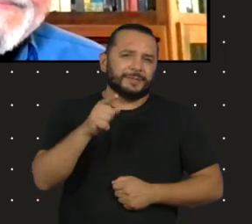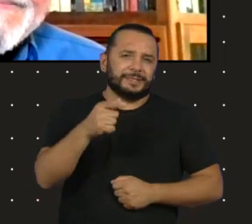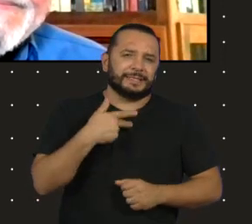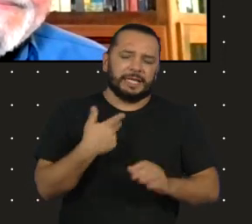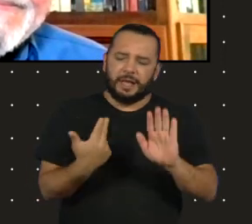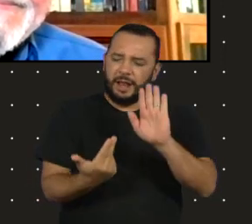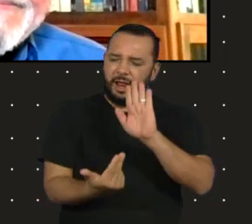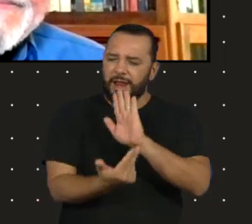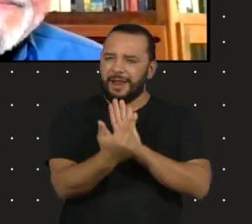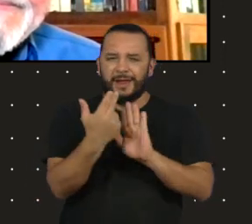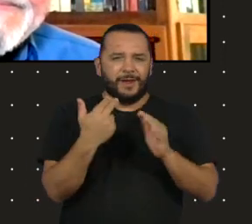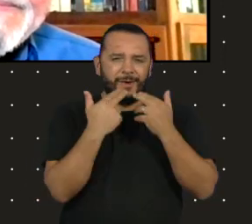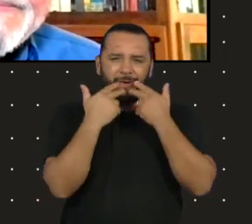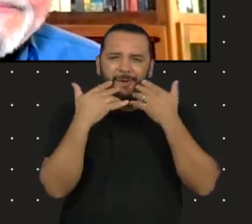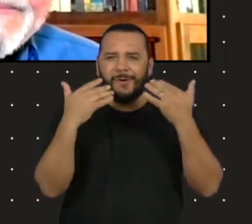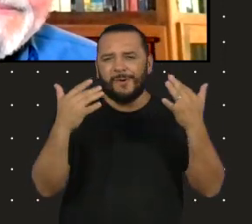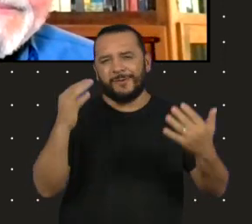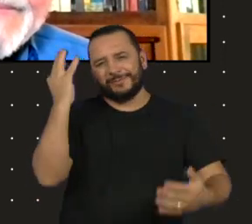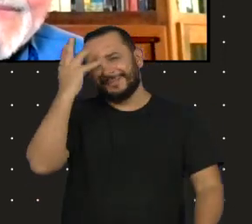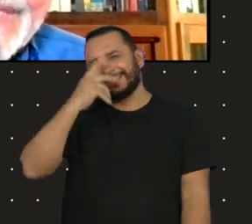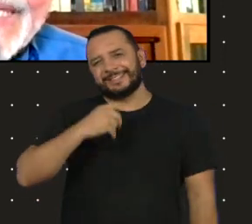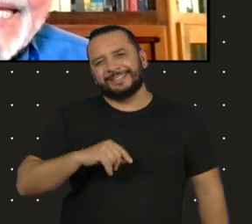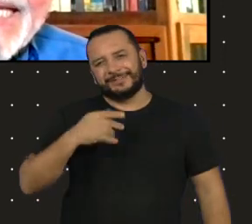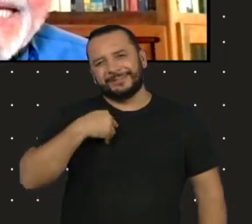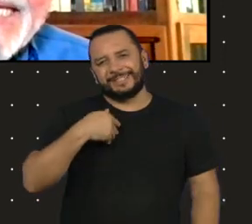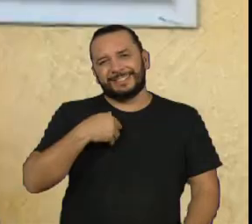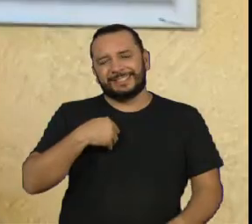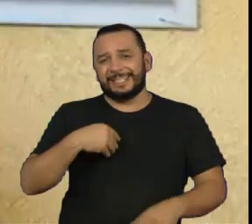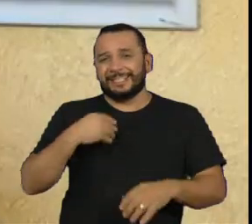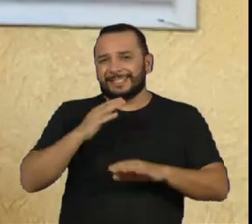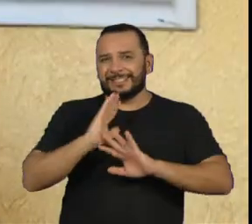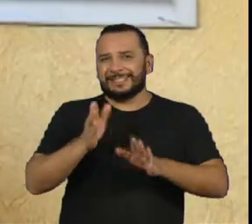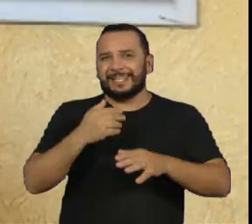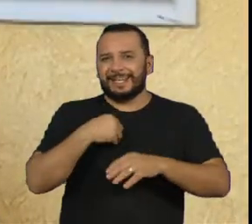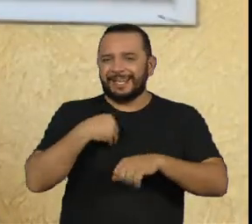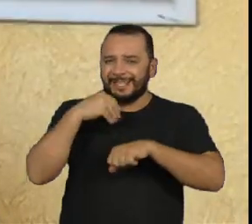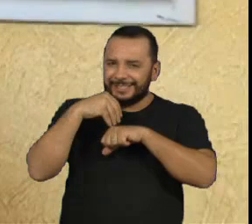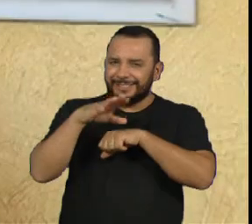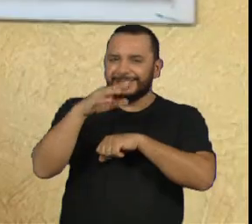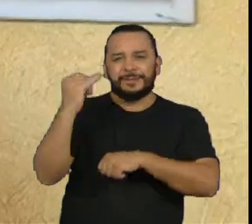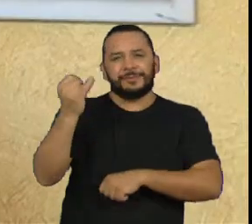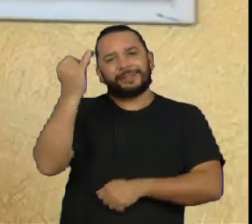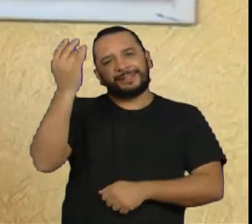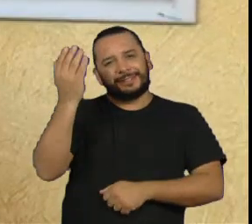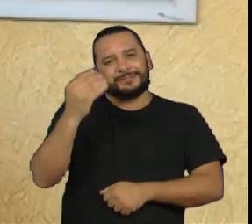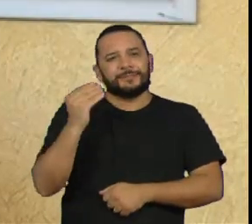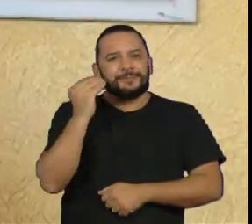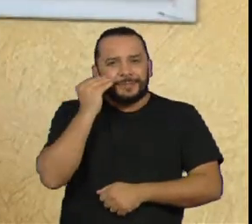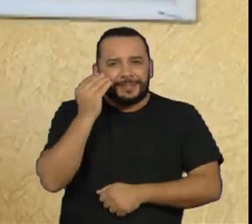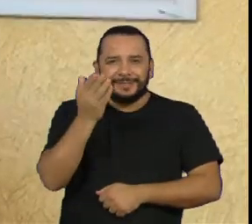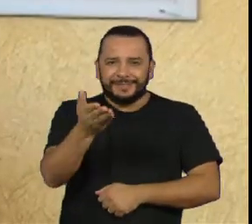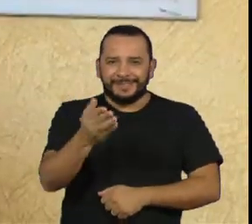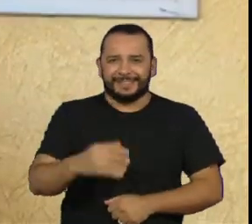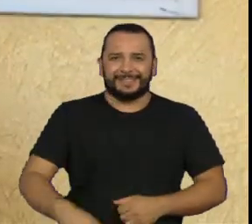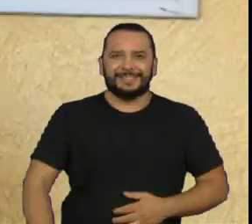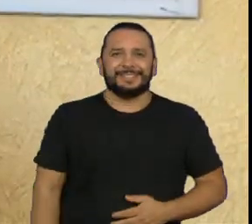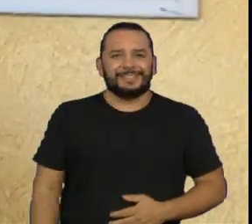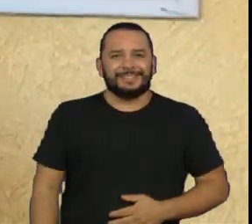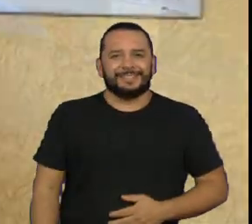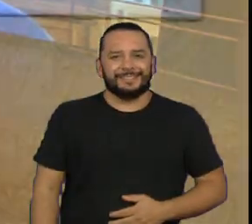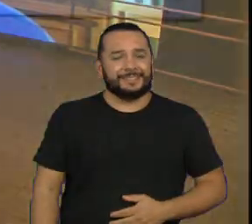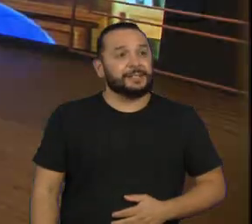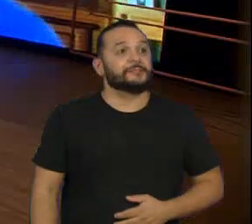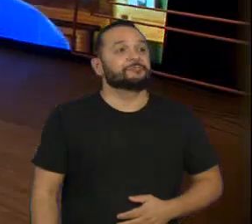teu pincel, com tuas cores, com o teu recado, aquele recado importante para você. Um beijo,